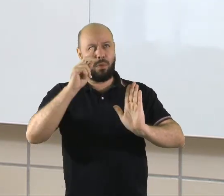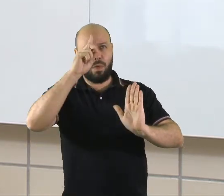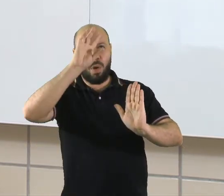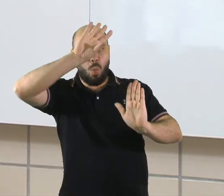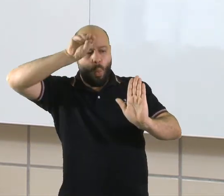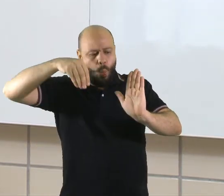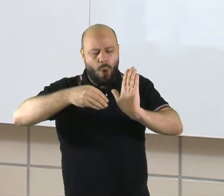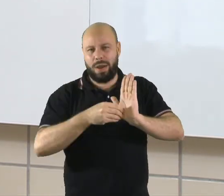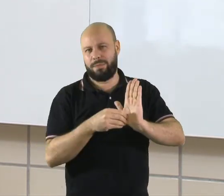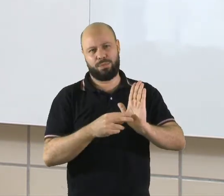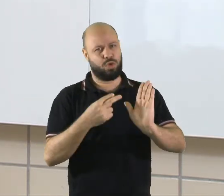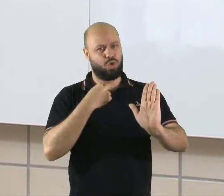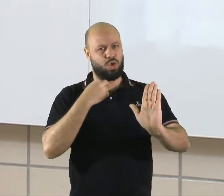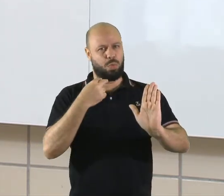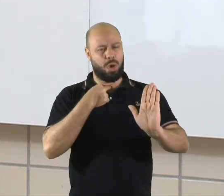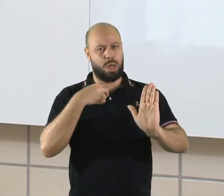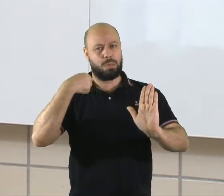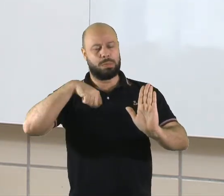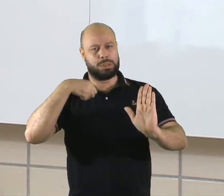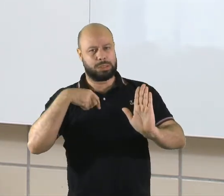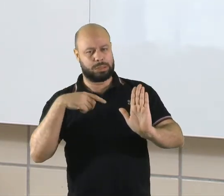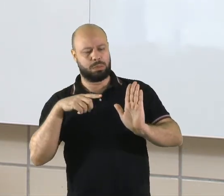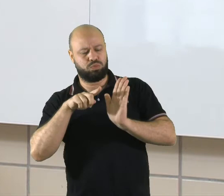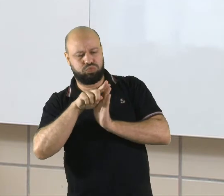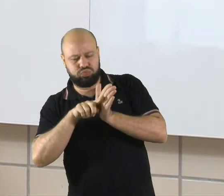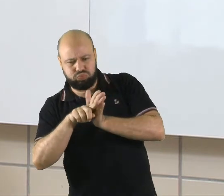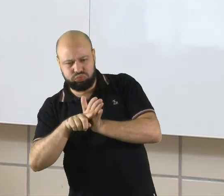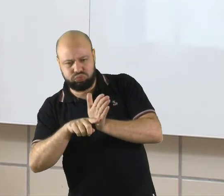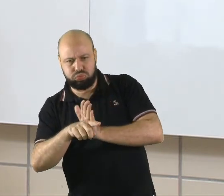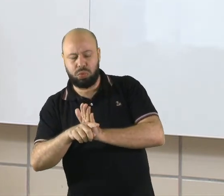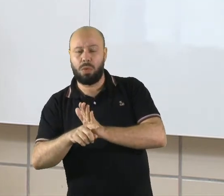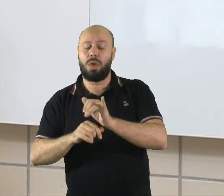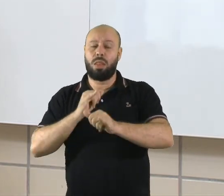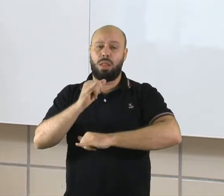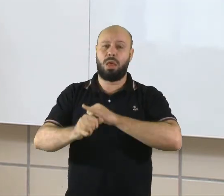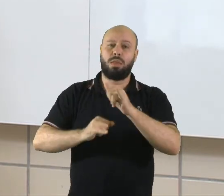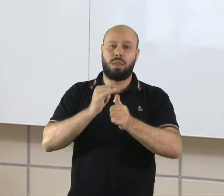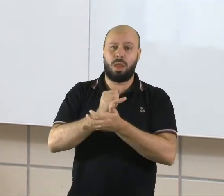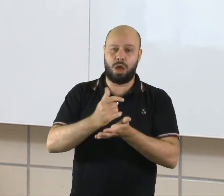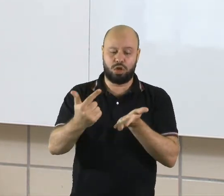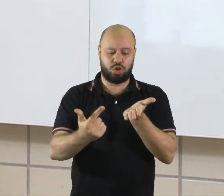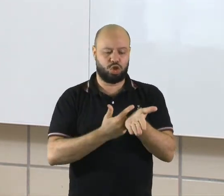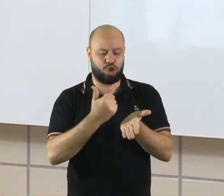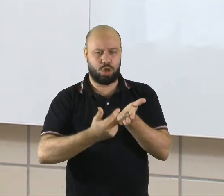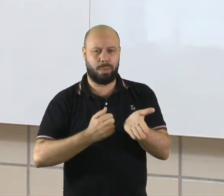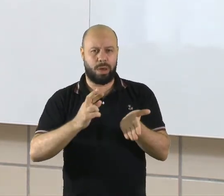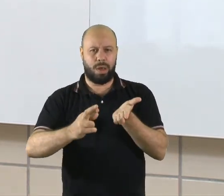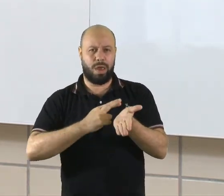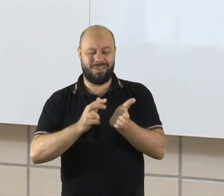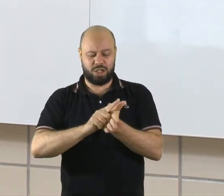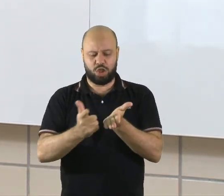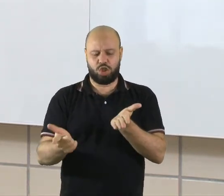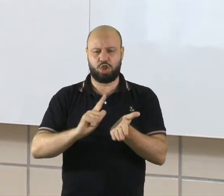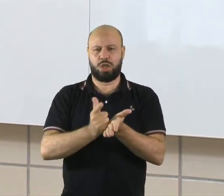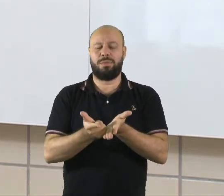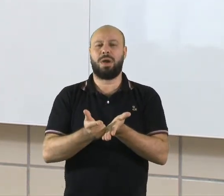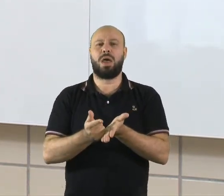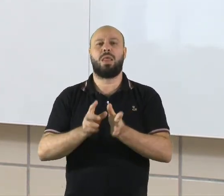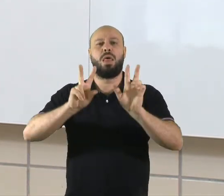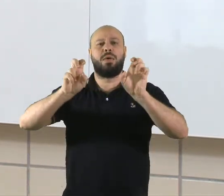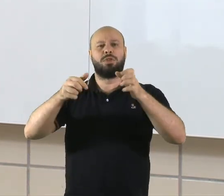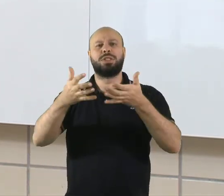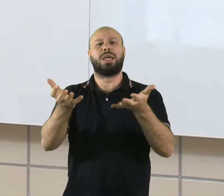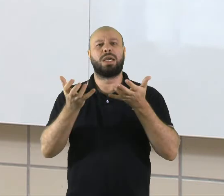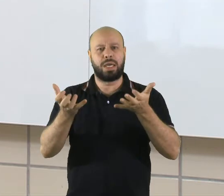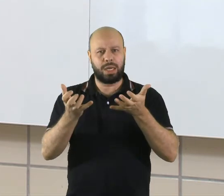vai pesquisar em internet, revistas, jornais, aquele assunto que você mais quer